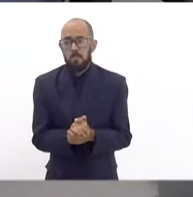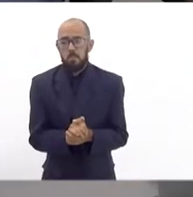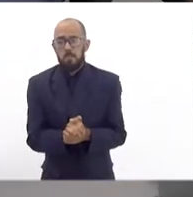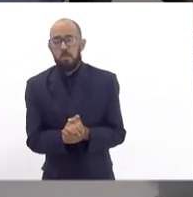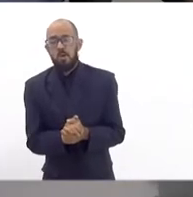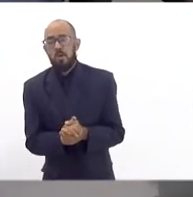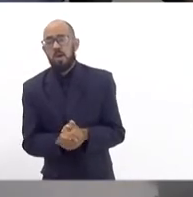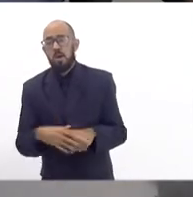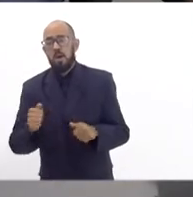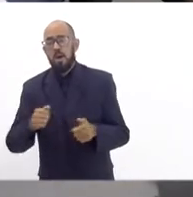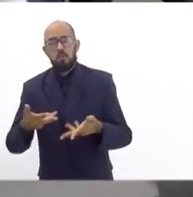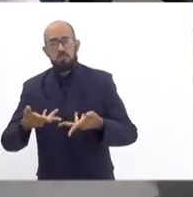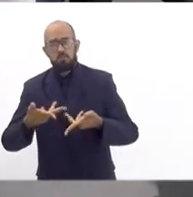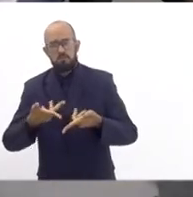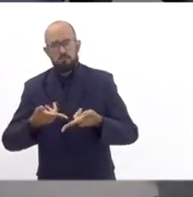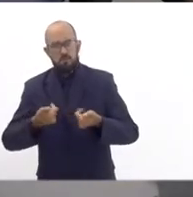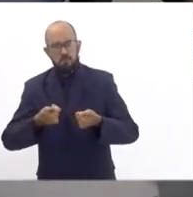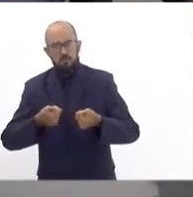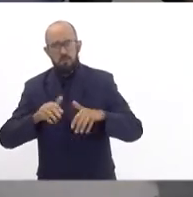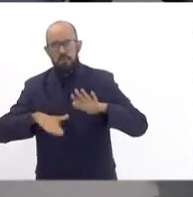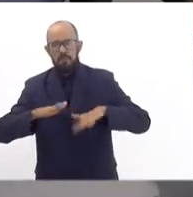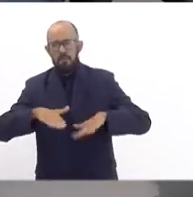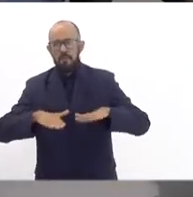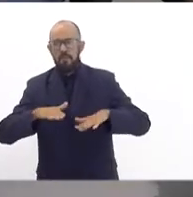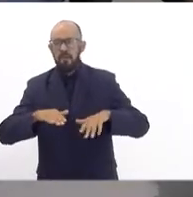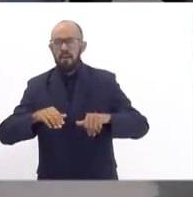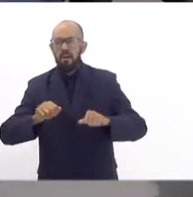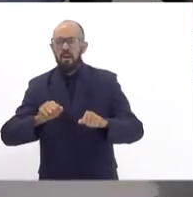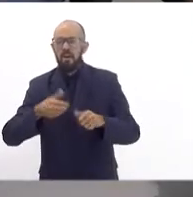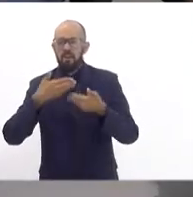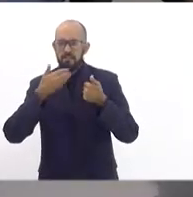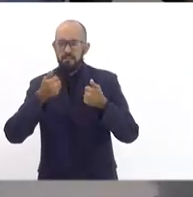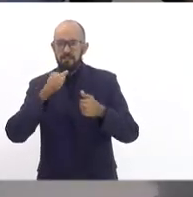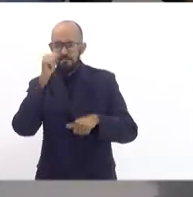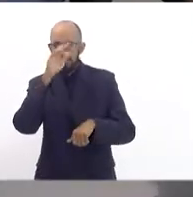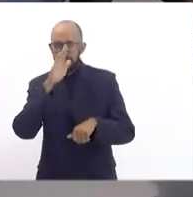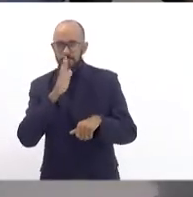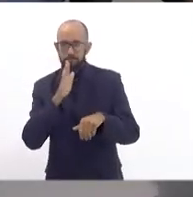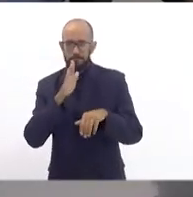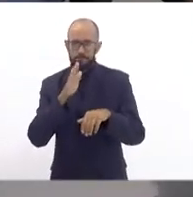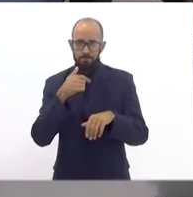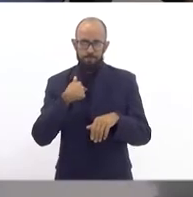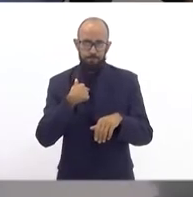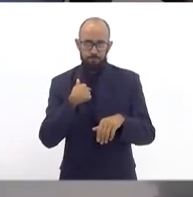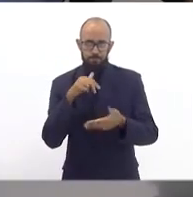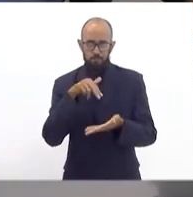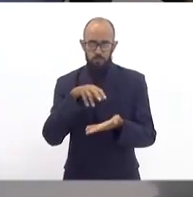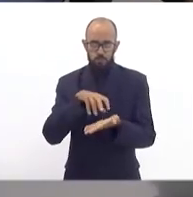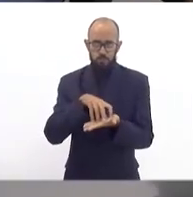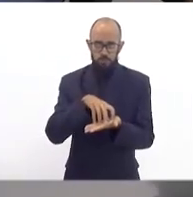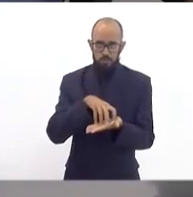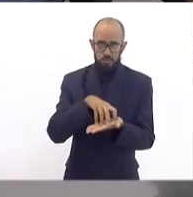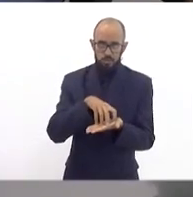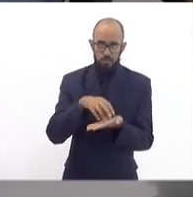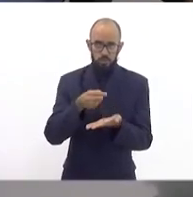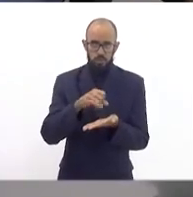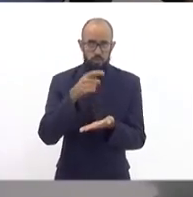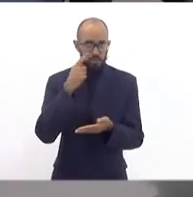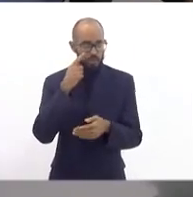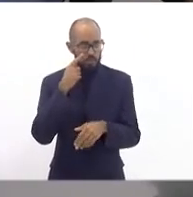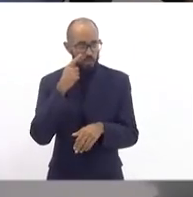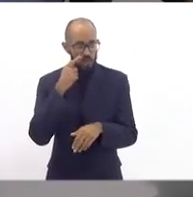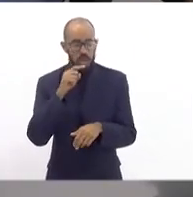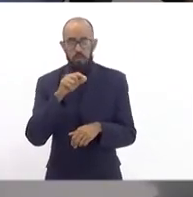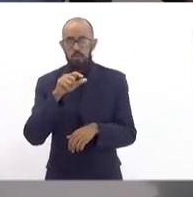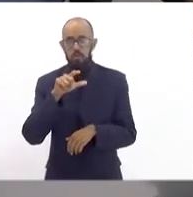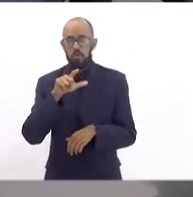de excelência, talvez seminal no Brasil. Eu nunca... Eu já estou nesse setor. Se vocês olharem o meu LinkedIn,